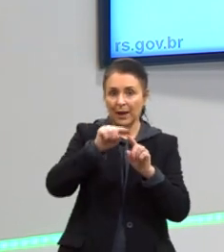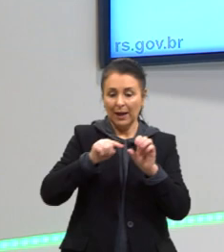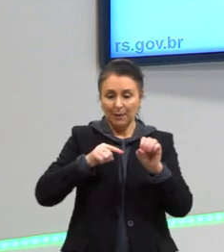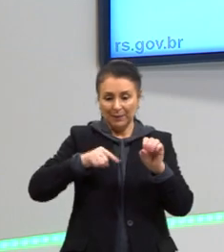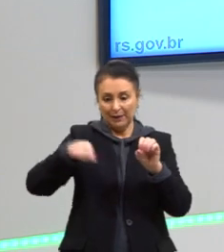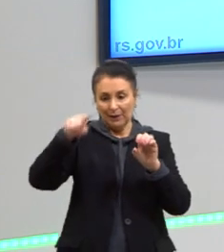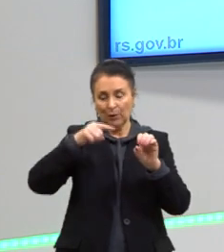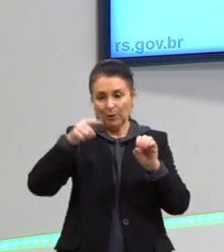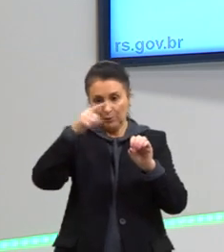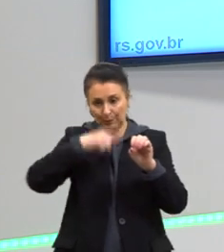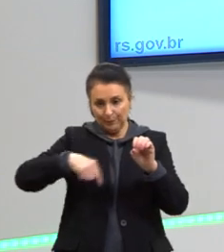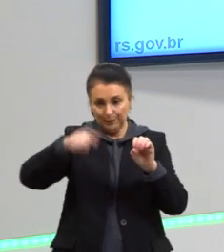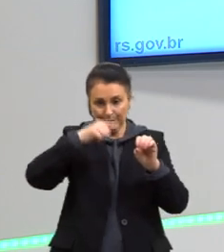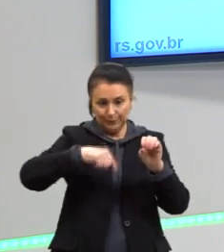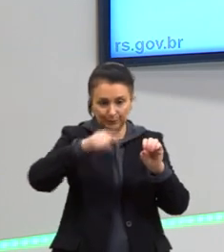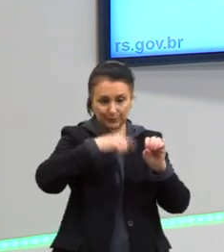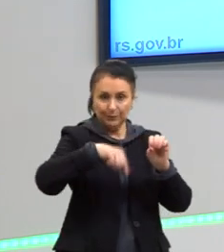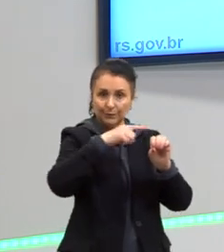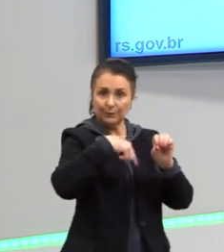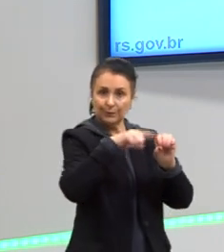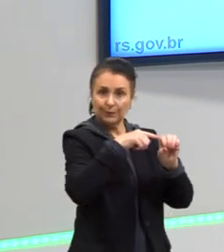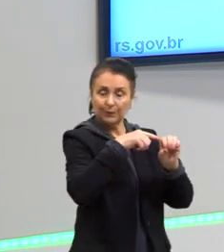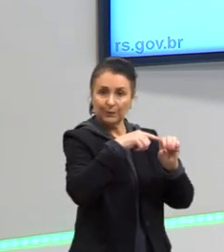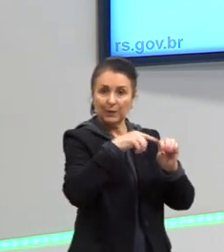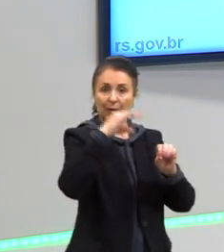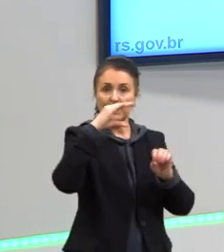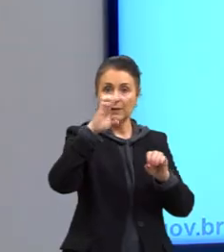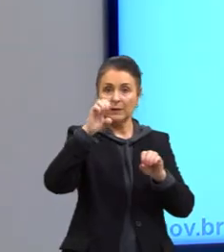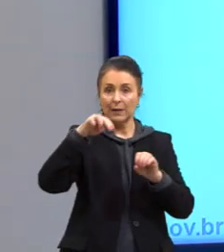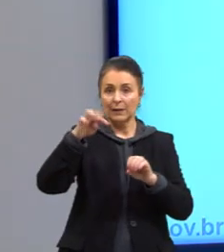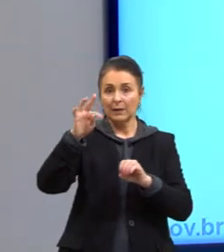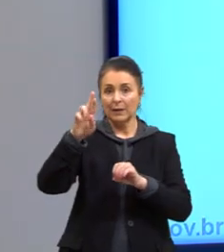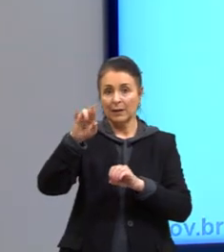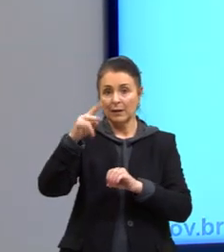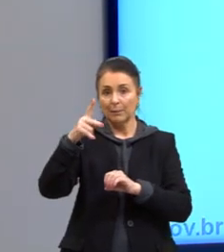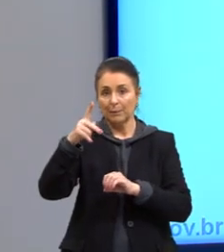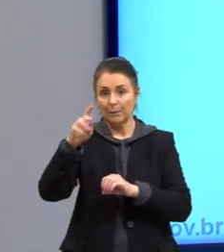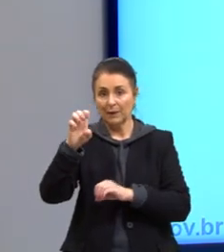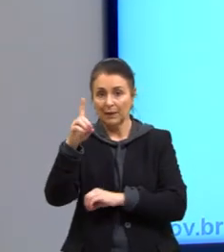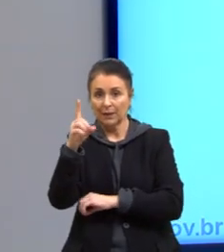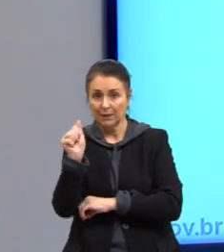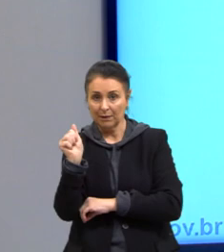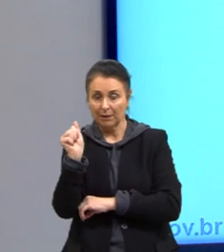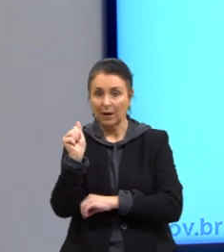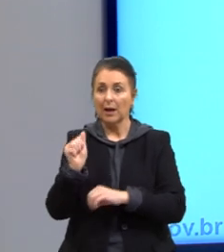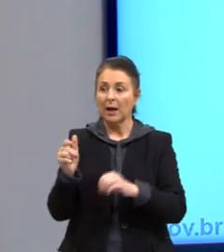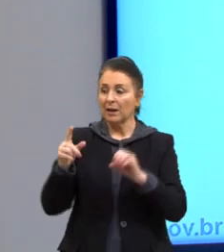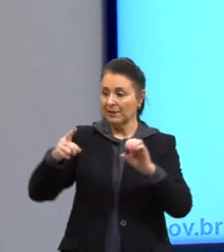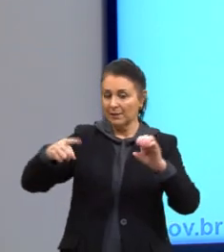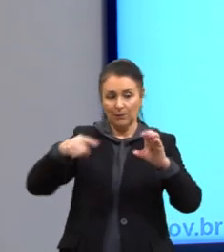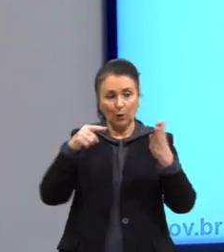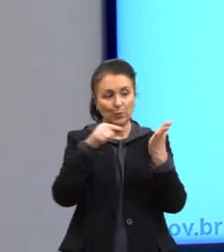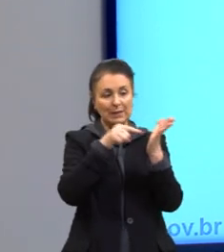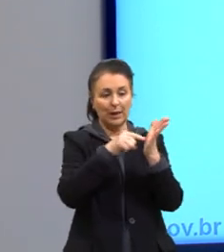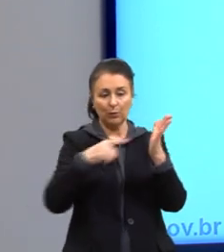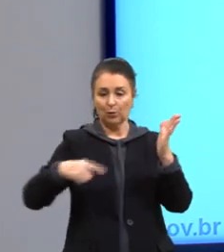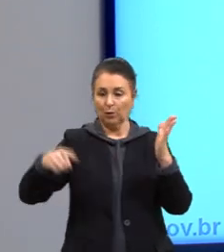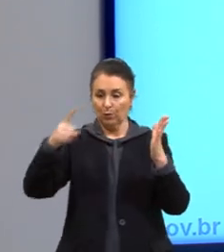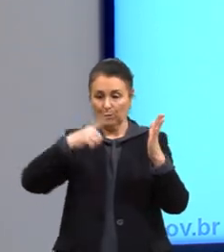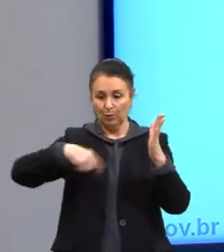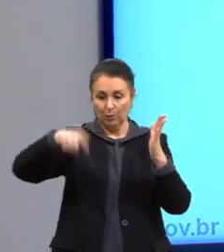é diferente né o nome especial para isso centrípeta em relação ao centro então lá tá sempre Ó